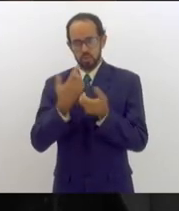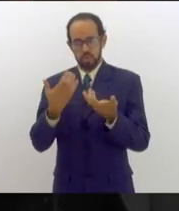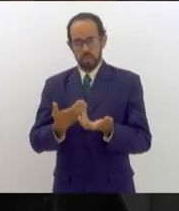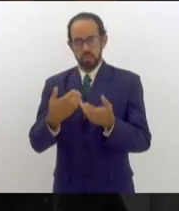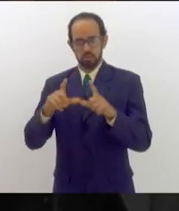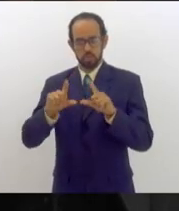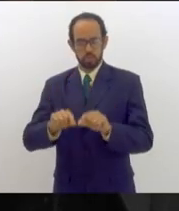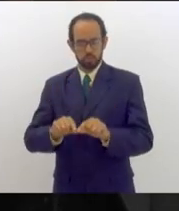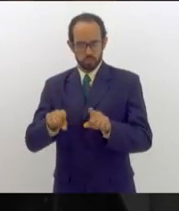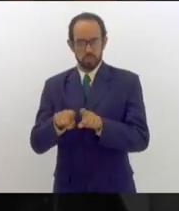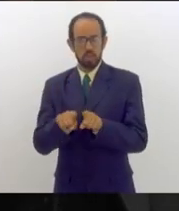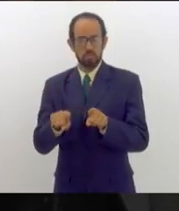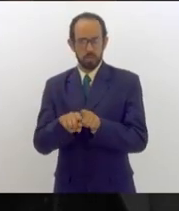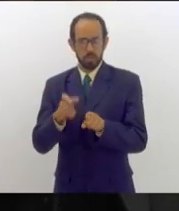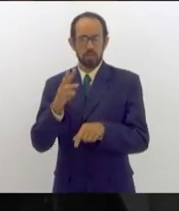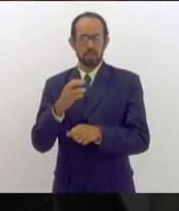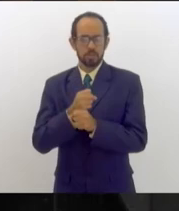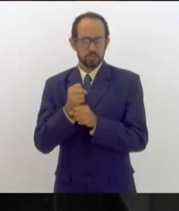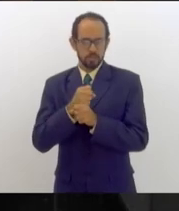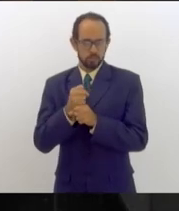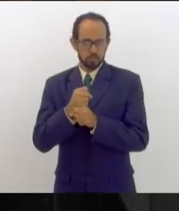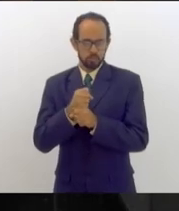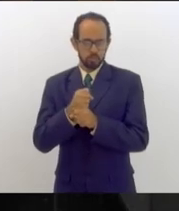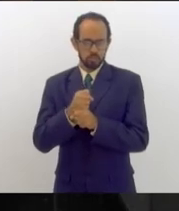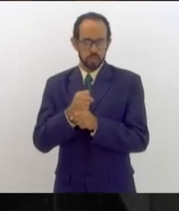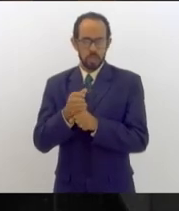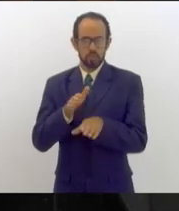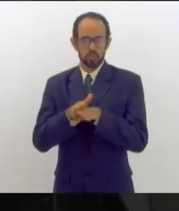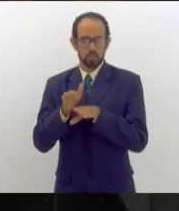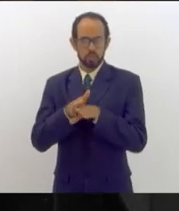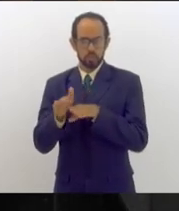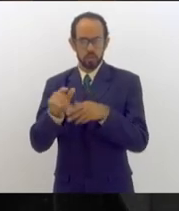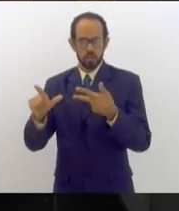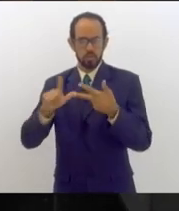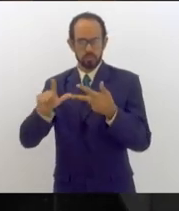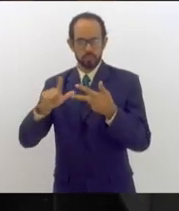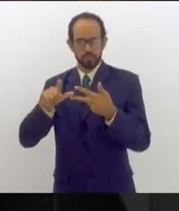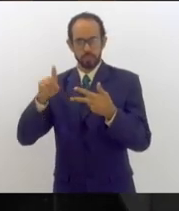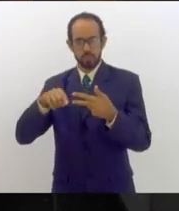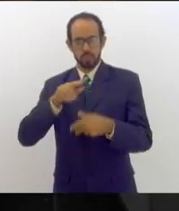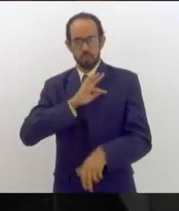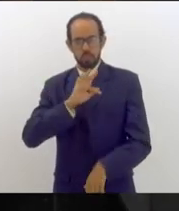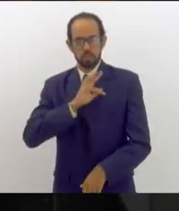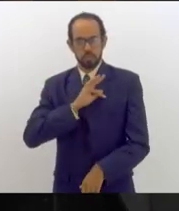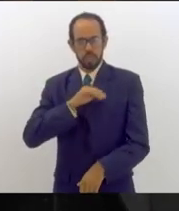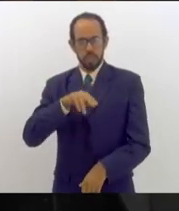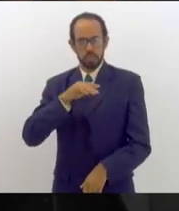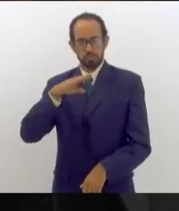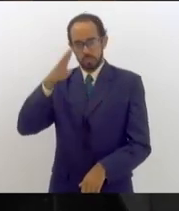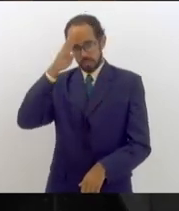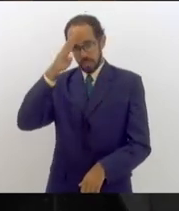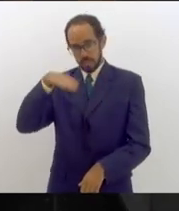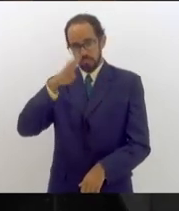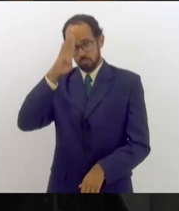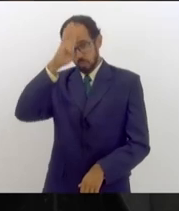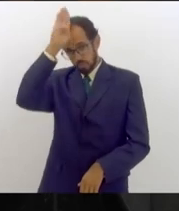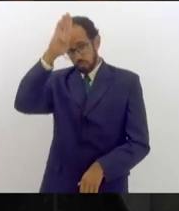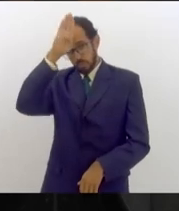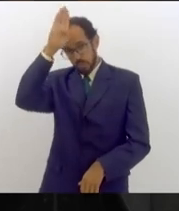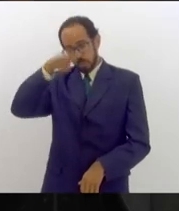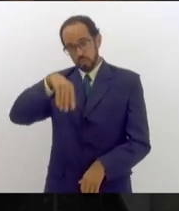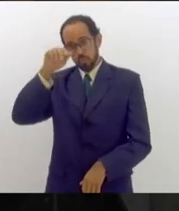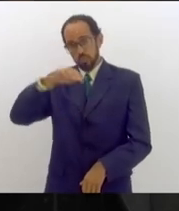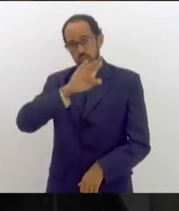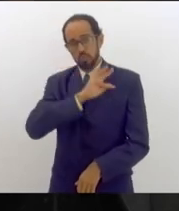também para três e só para corrigir a indicação Legislativa também serve para policiais militares Bombeiros Militares policiais civis e